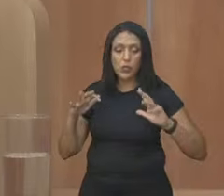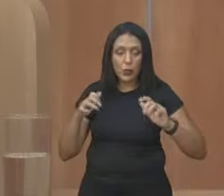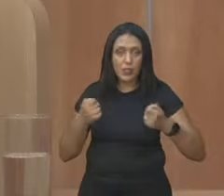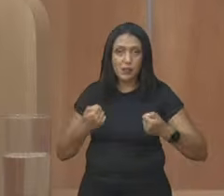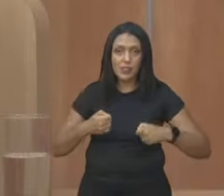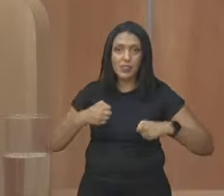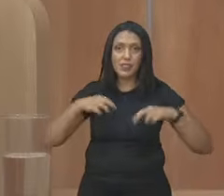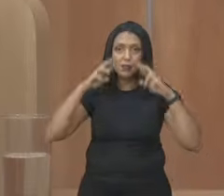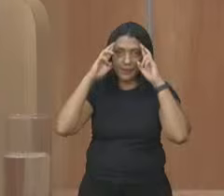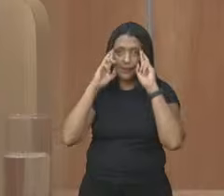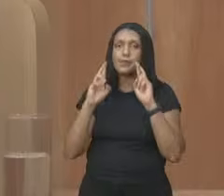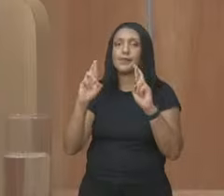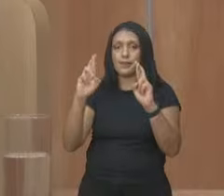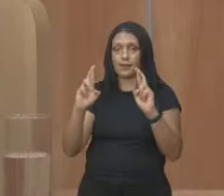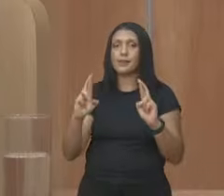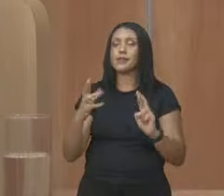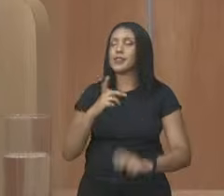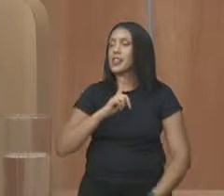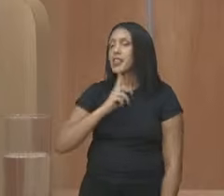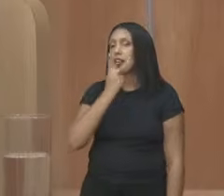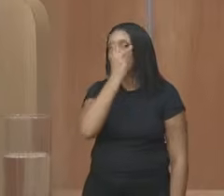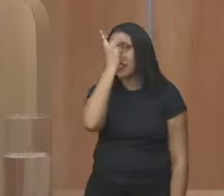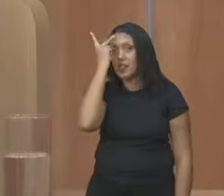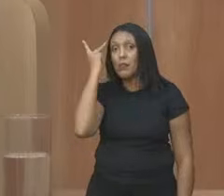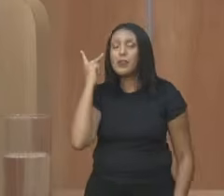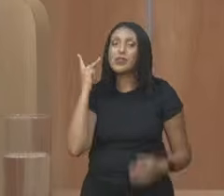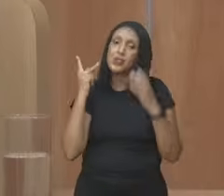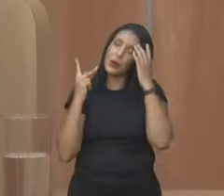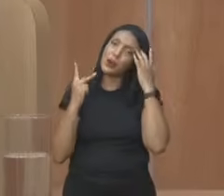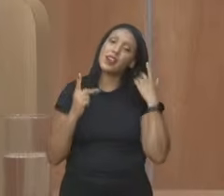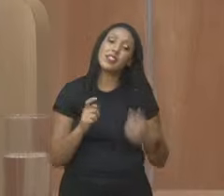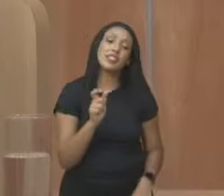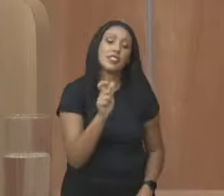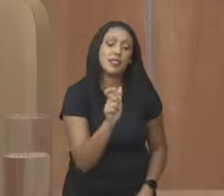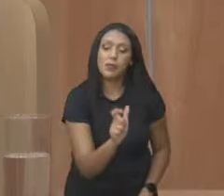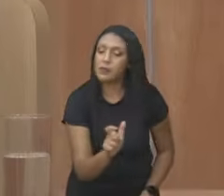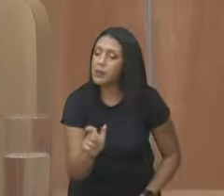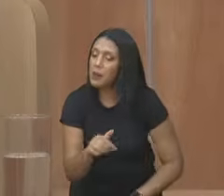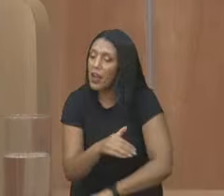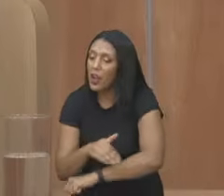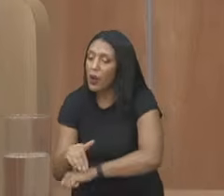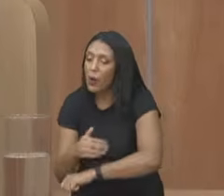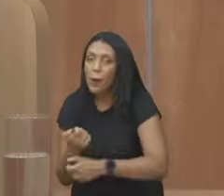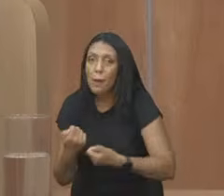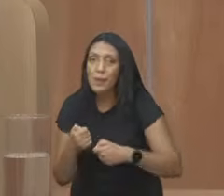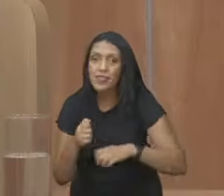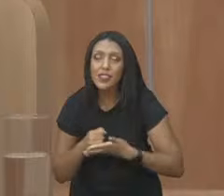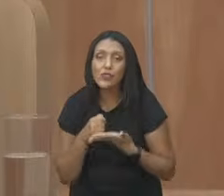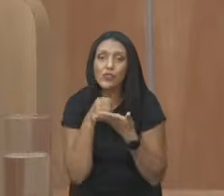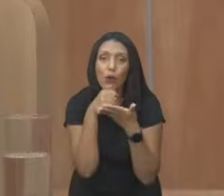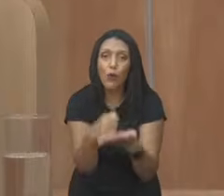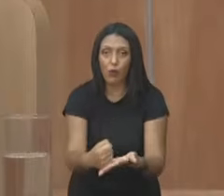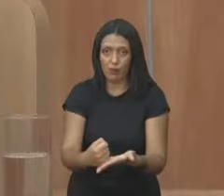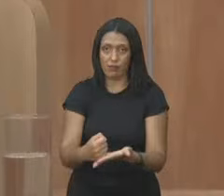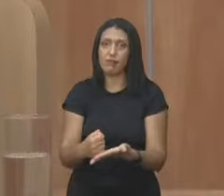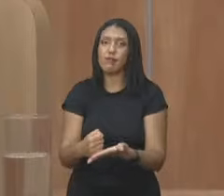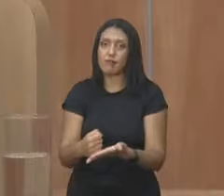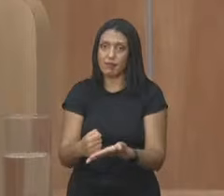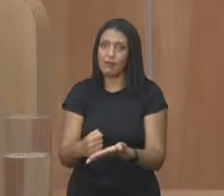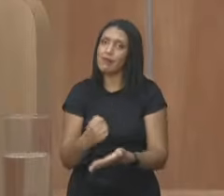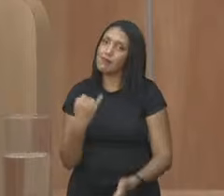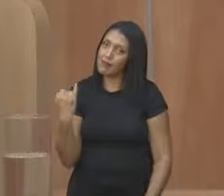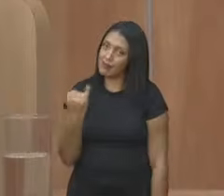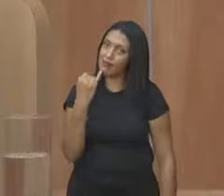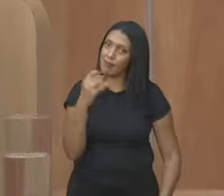pessoas estão precisando de socorro. Tá? Quero dizer que a utilidade pública, para quem está nos assistindo em casa, às vezes o vereador cria de uma forma, agora vai ter